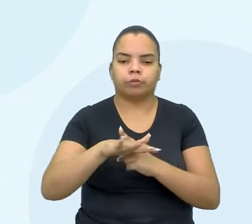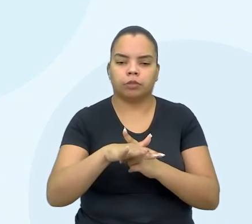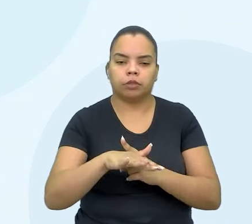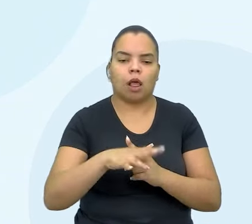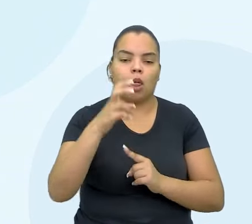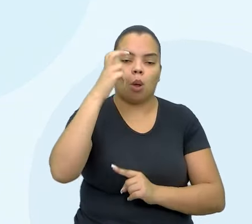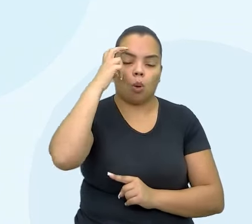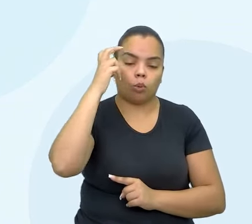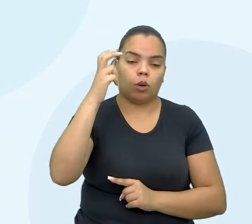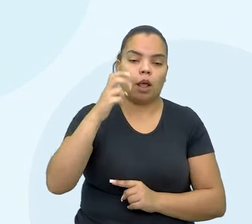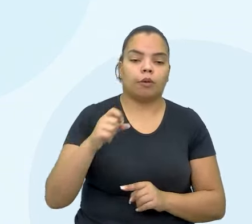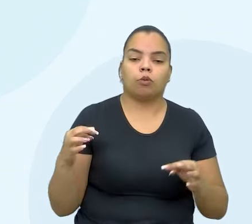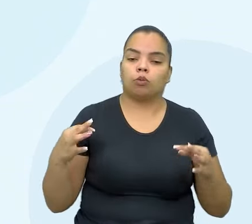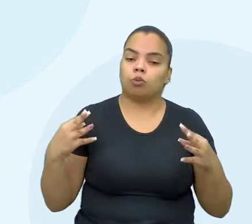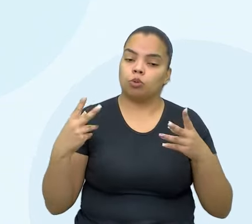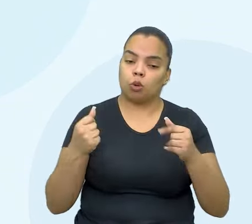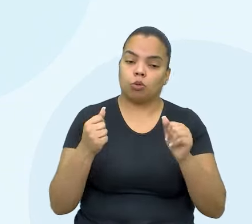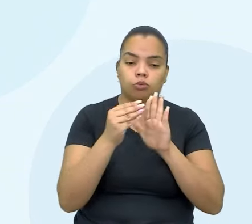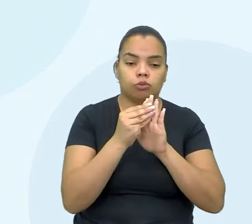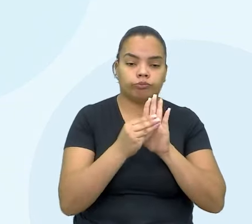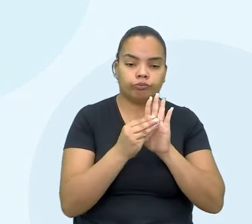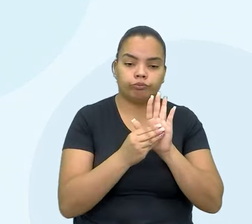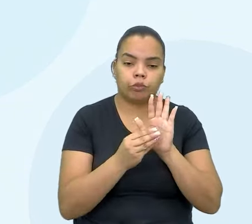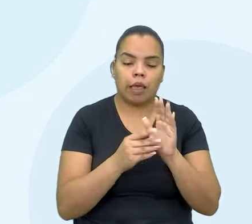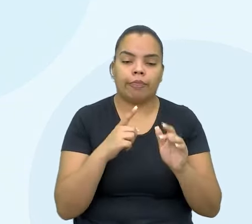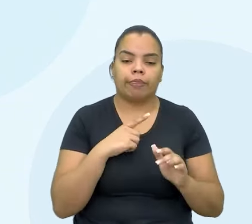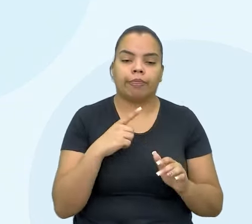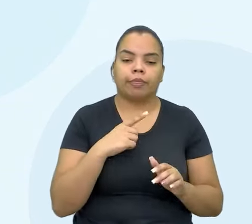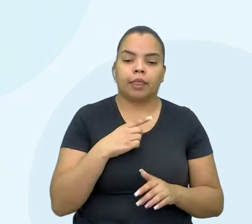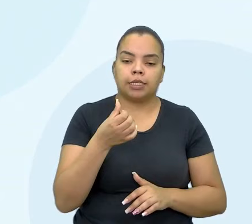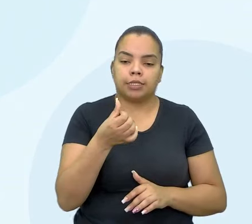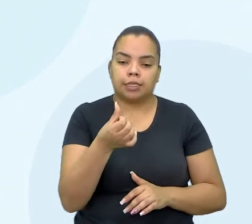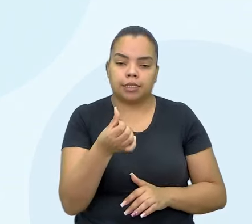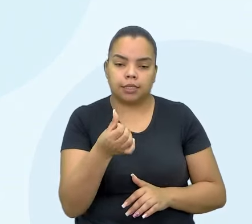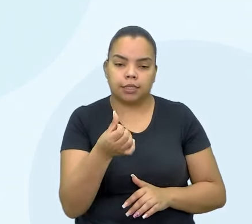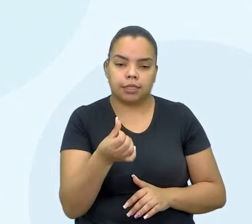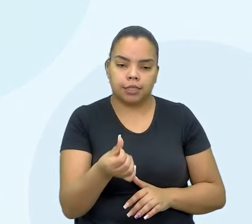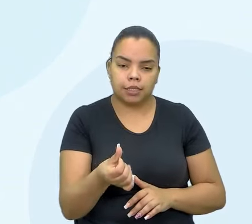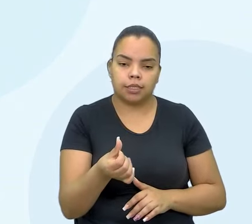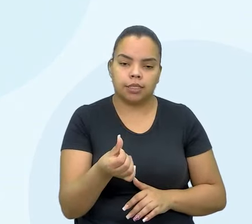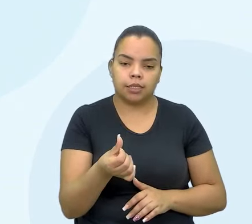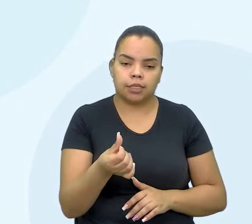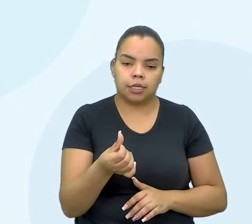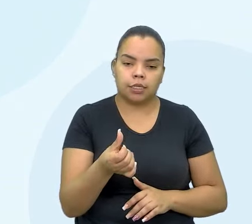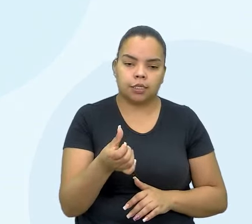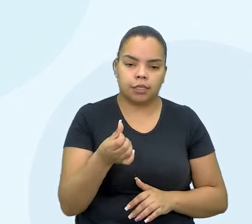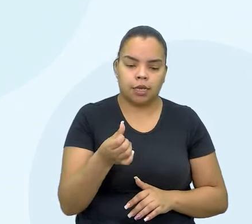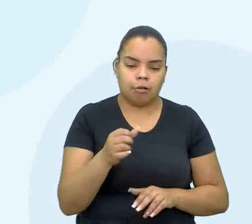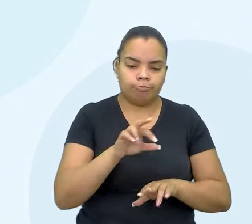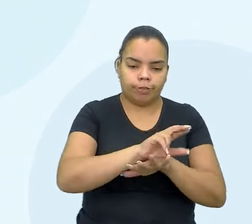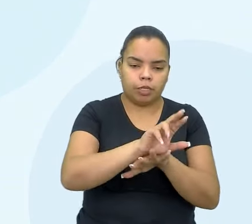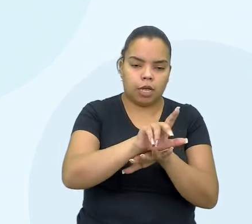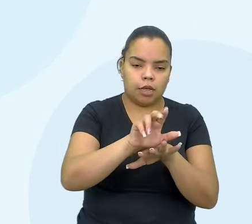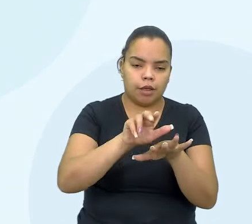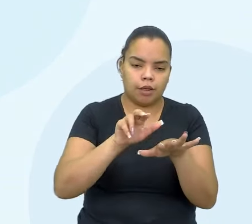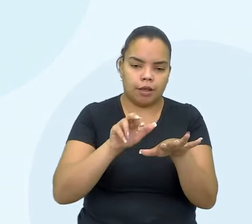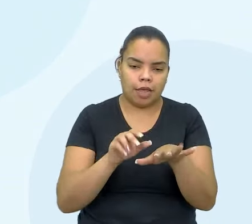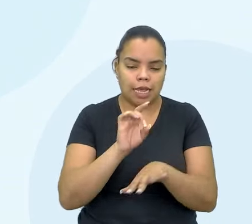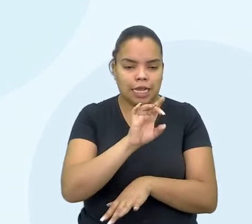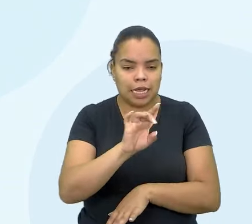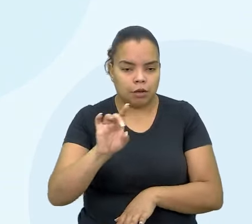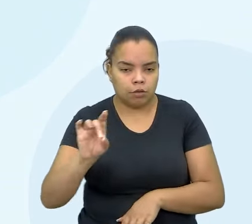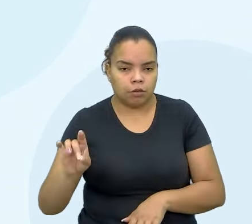sociocultural. Então, todos esses componentes têm esses 6 itens caracterizados em cada um deles.